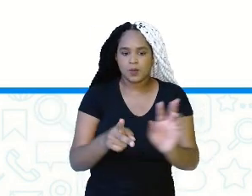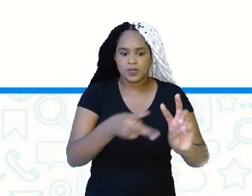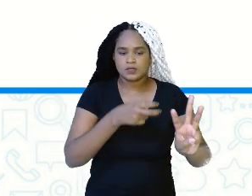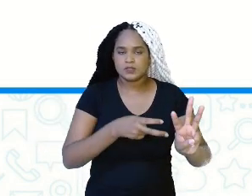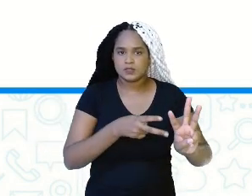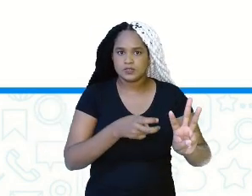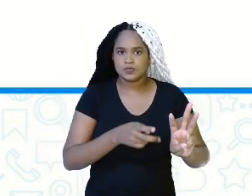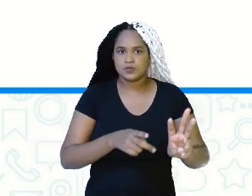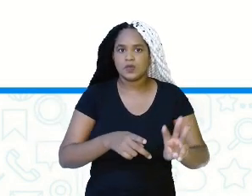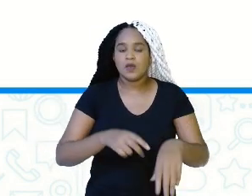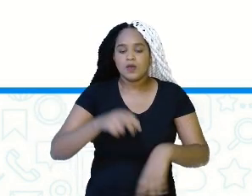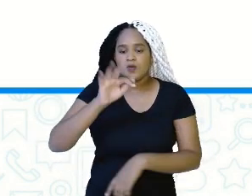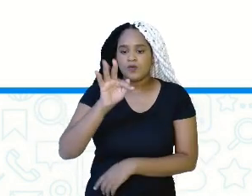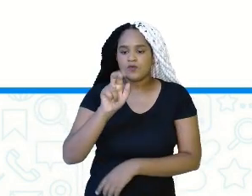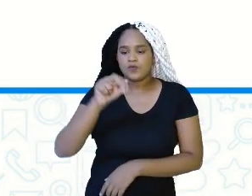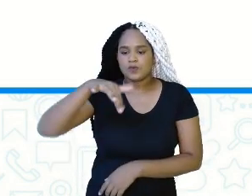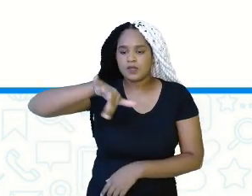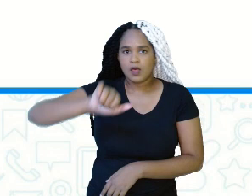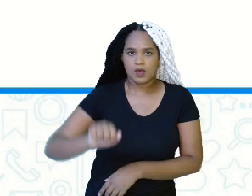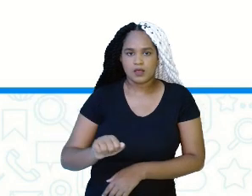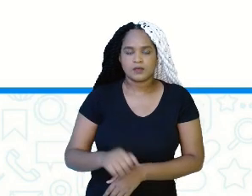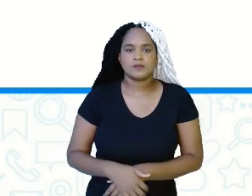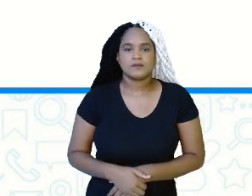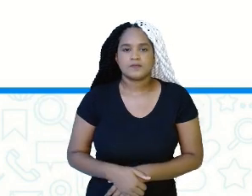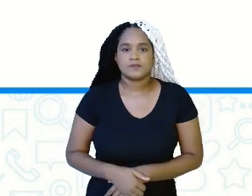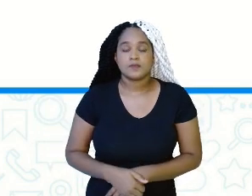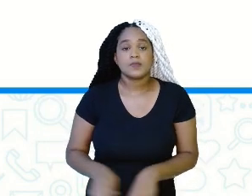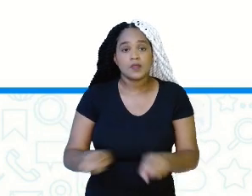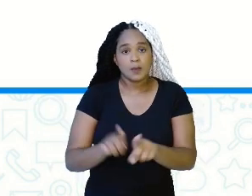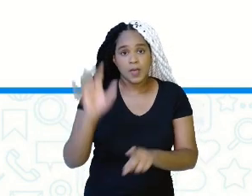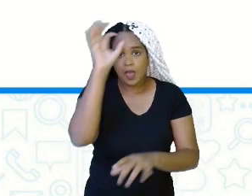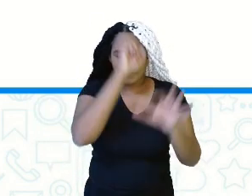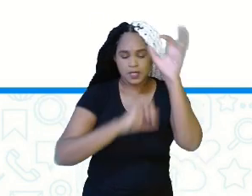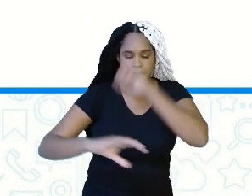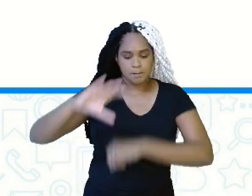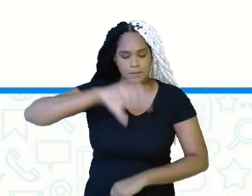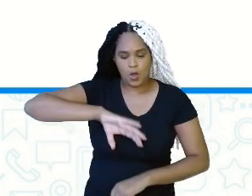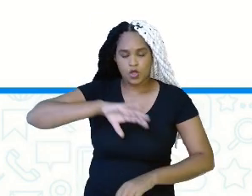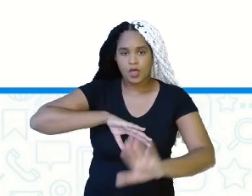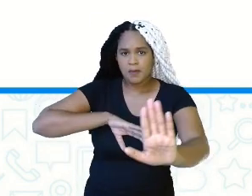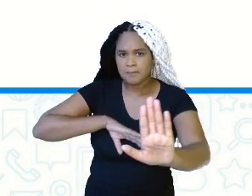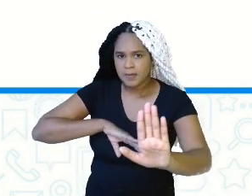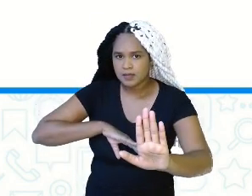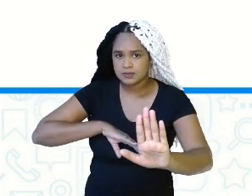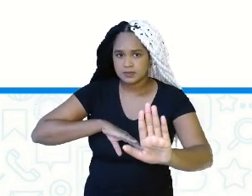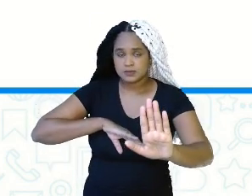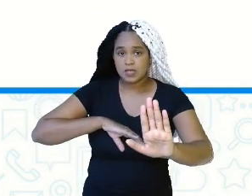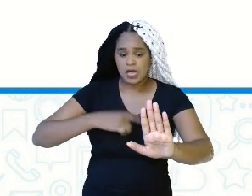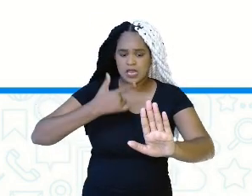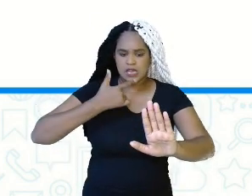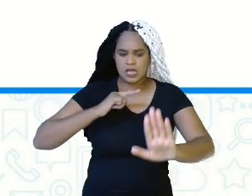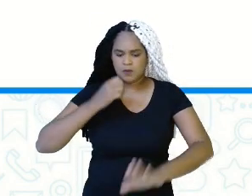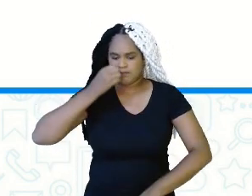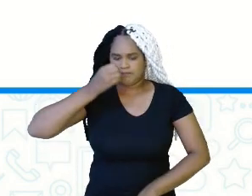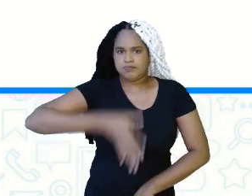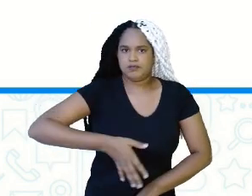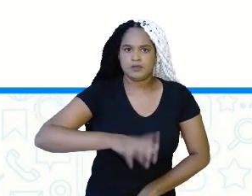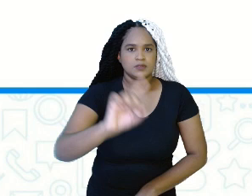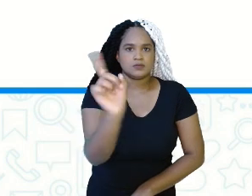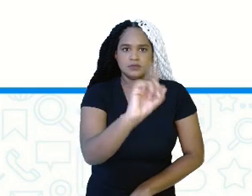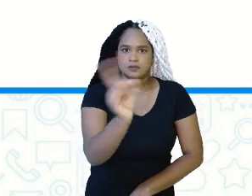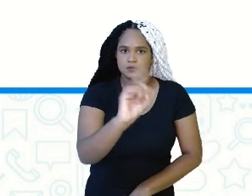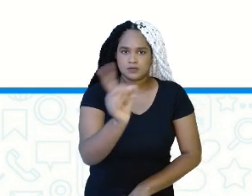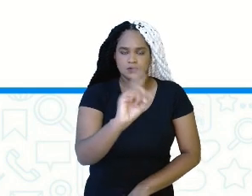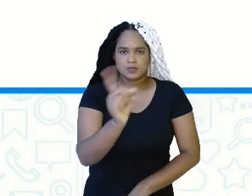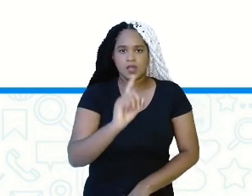dos Indígenas, é a FUNAI. E aprendem o português, mas isso não quer dizer que os indígenas tenham abandonado suas tradições,